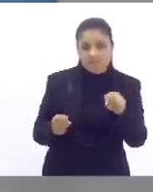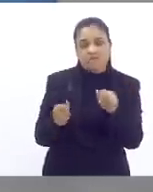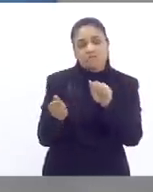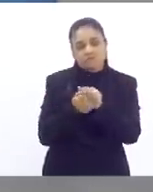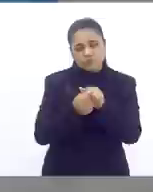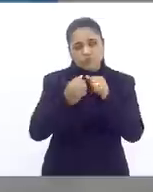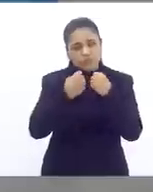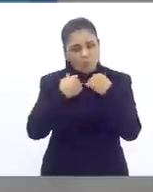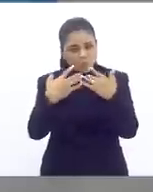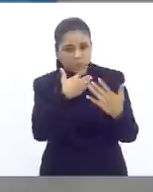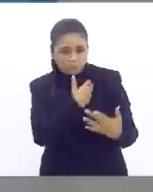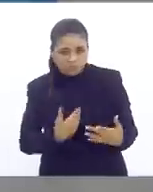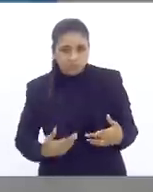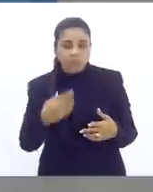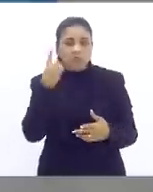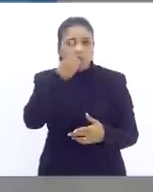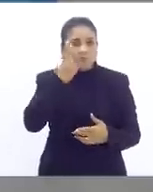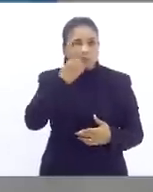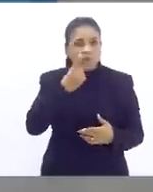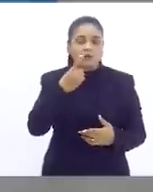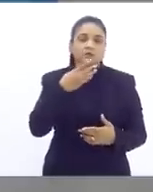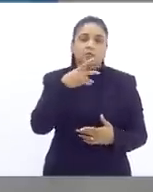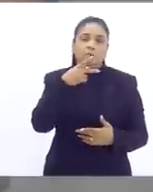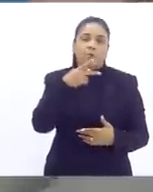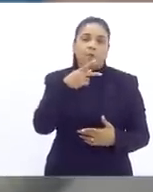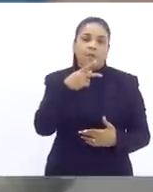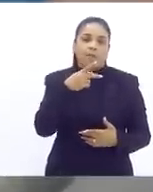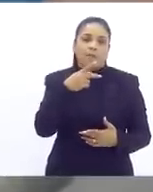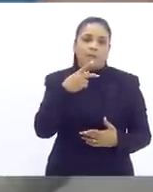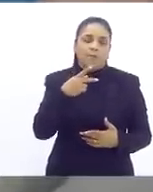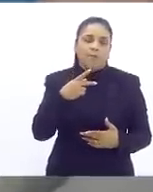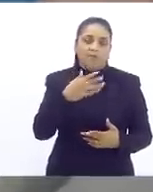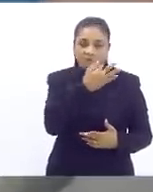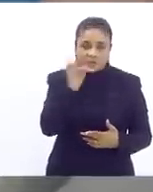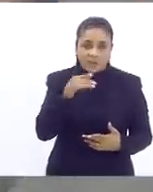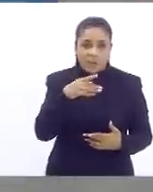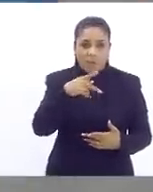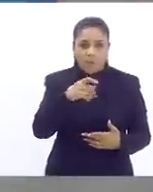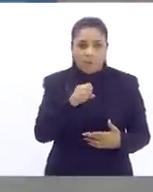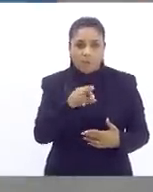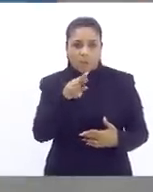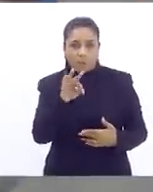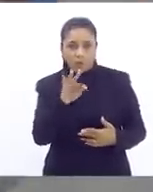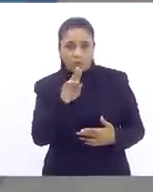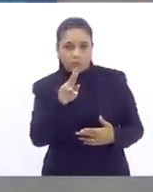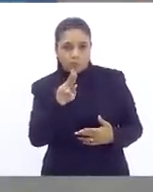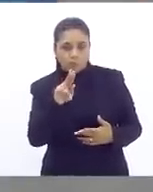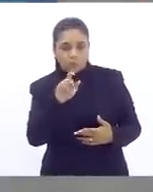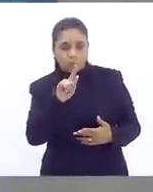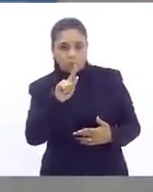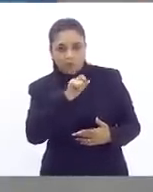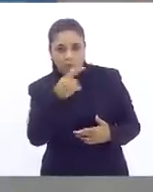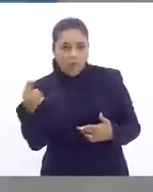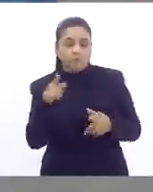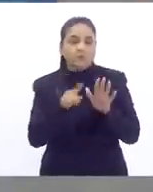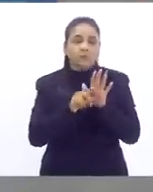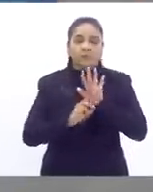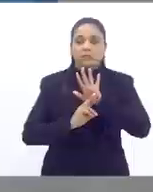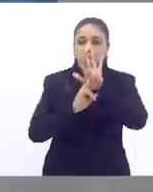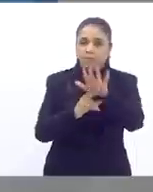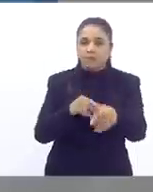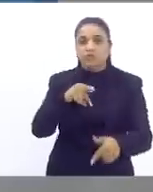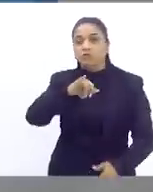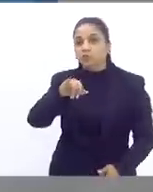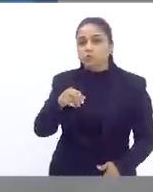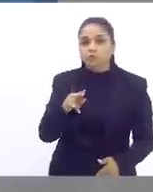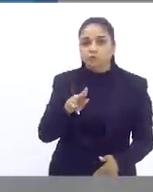deputado federal Sargento Portugal e na figura da Doutora Juliana agradecer a todas as representações dos